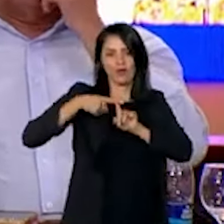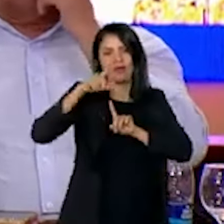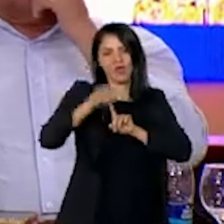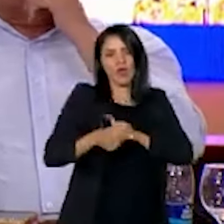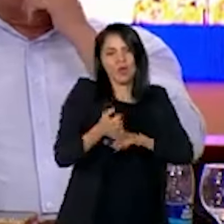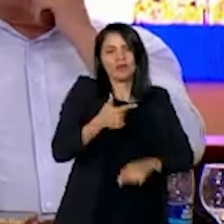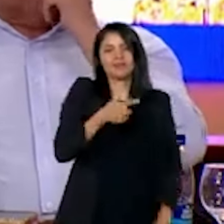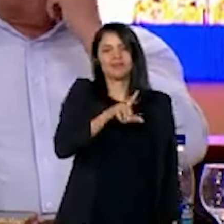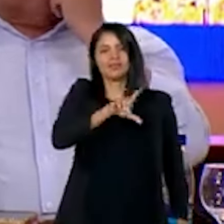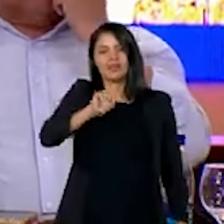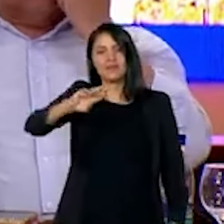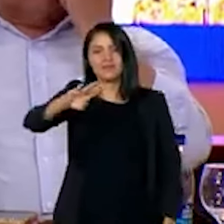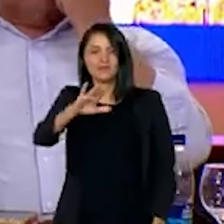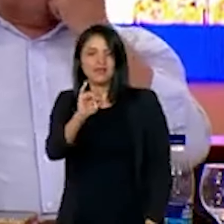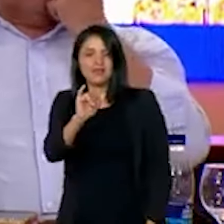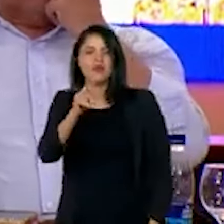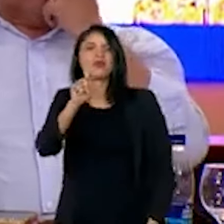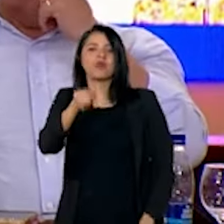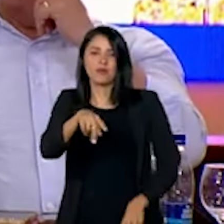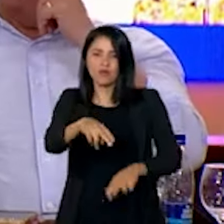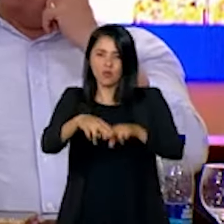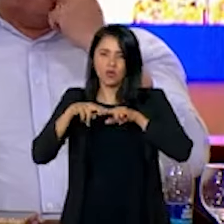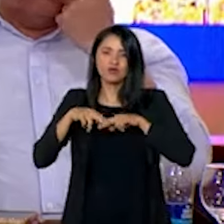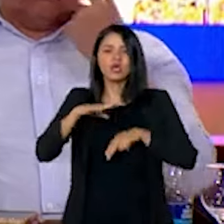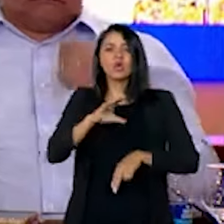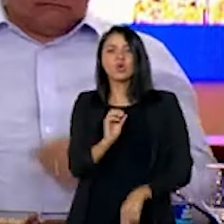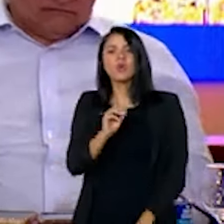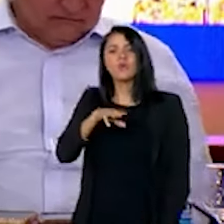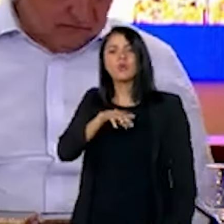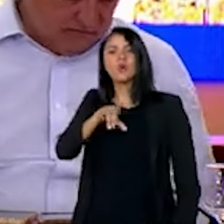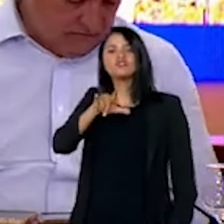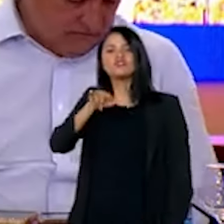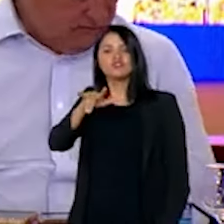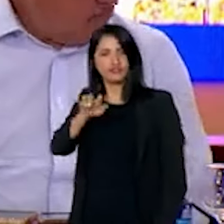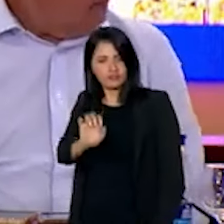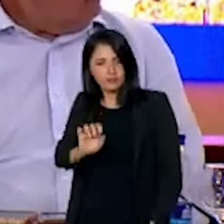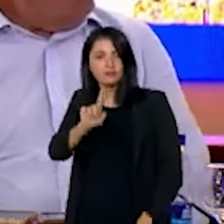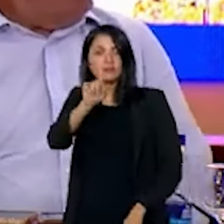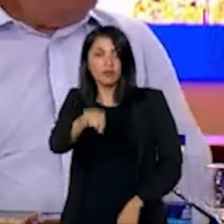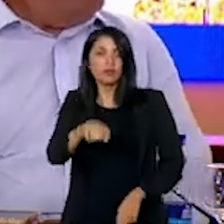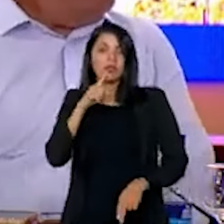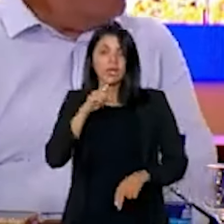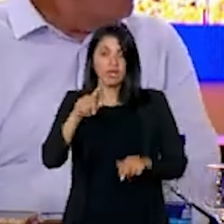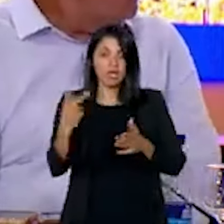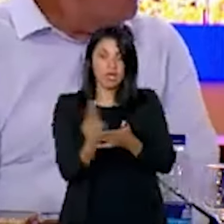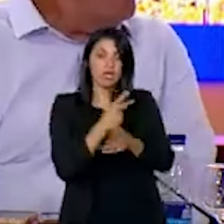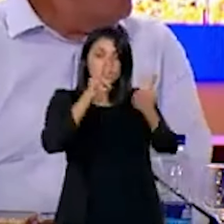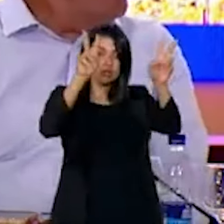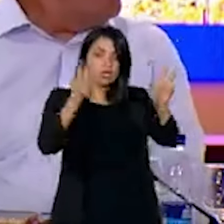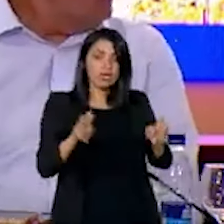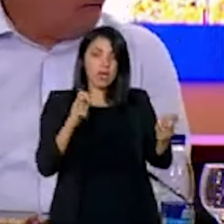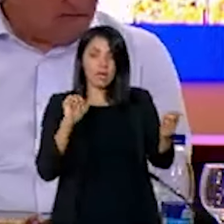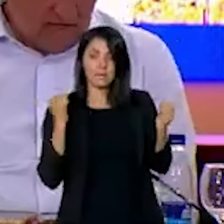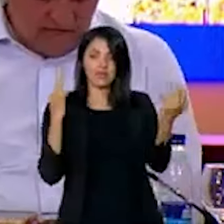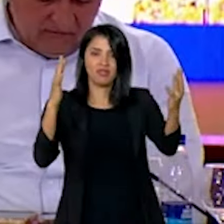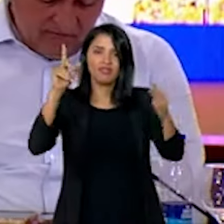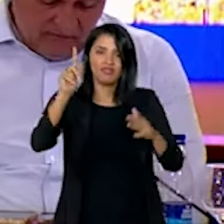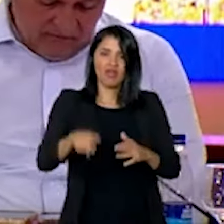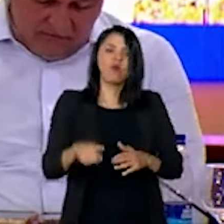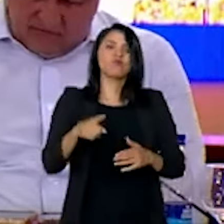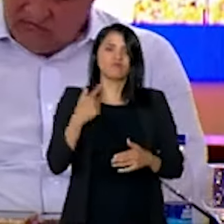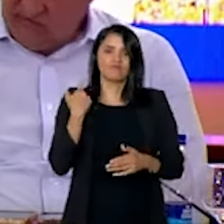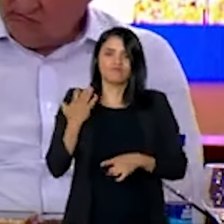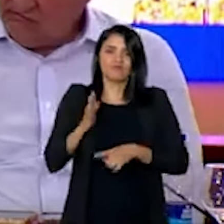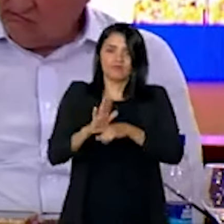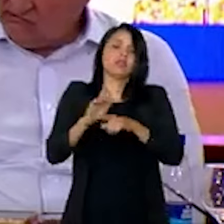100 bilhões é por causa das commodities. E a questão ambiental tem um peso extraordinário nisso.